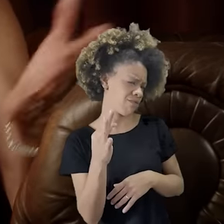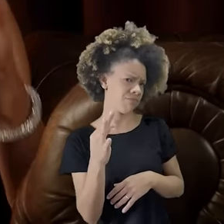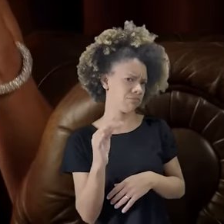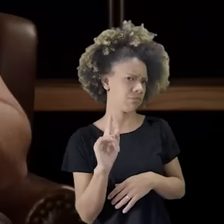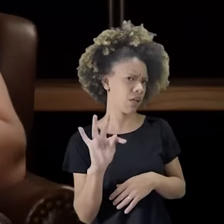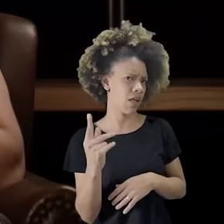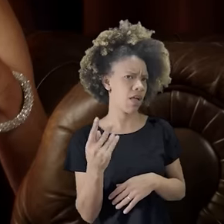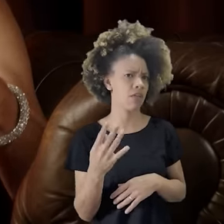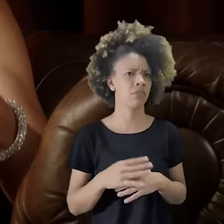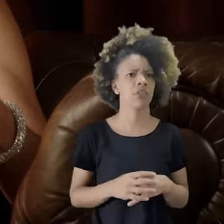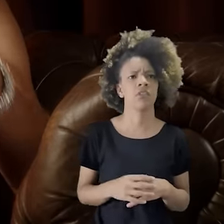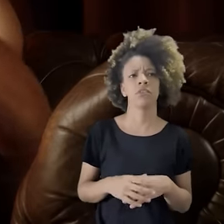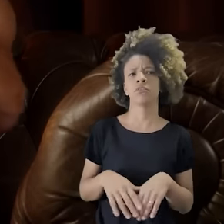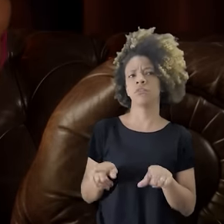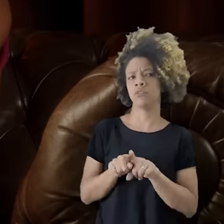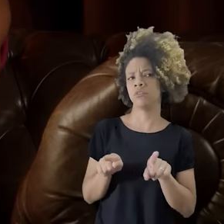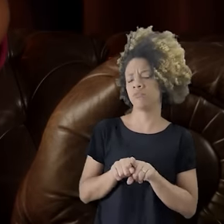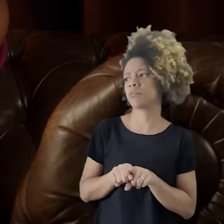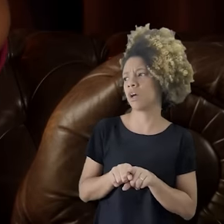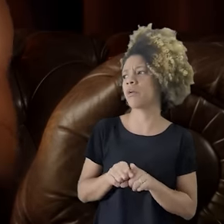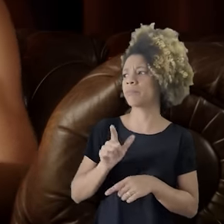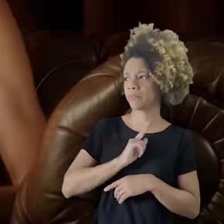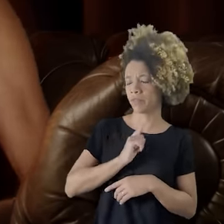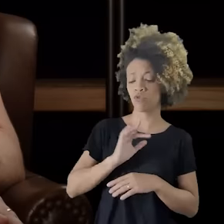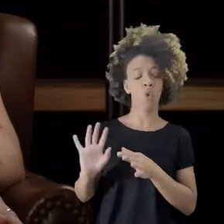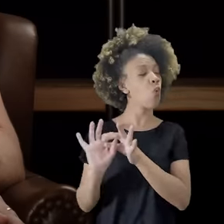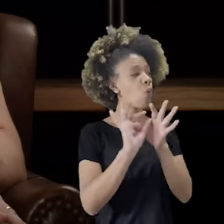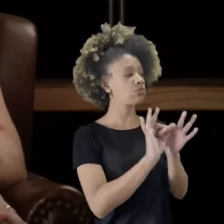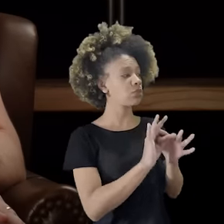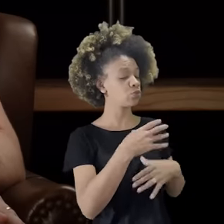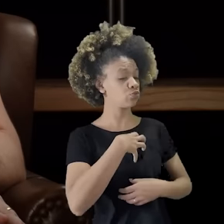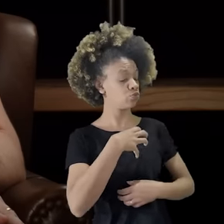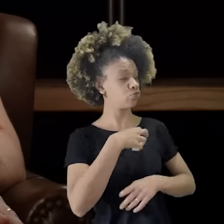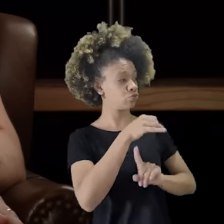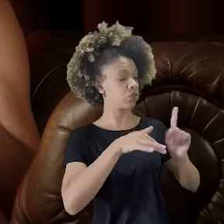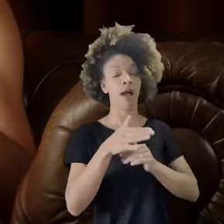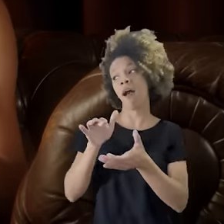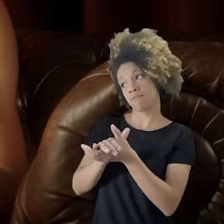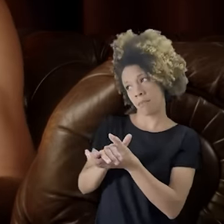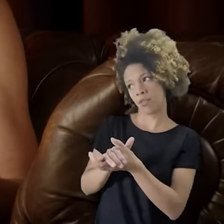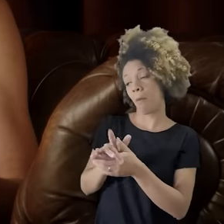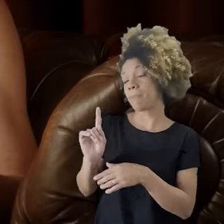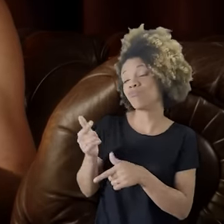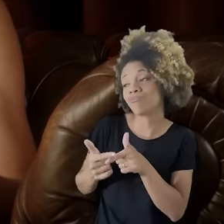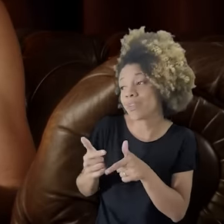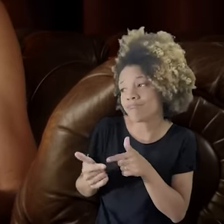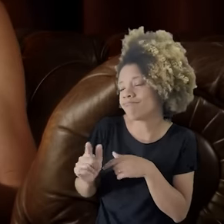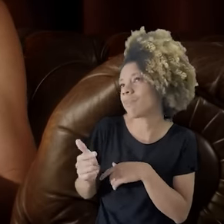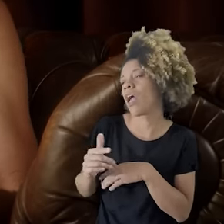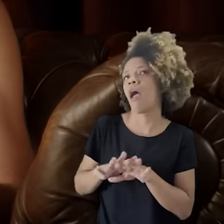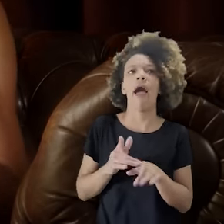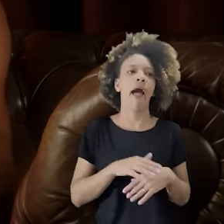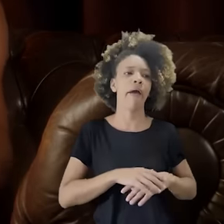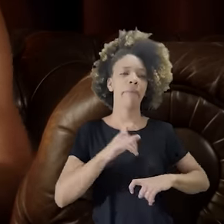acontece no sentido do casamento de comportamental isso para não ter nenhum problema não